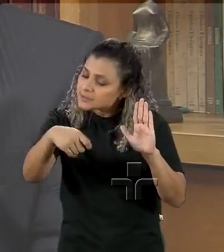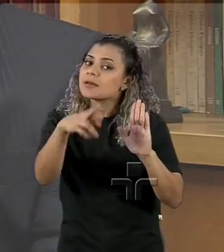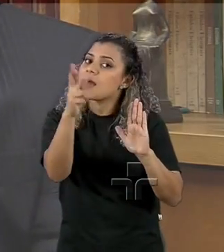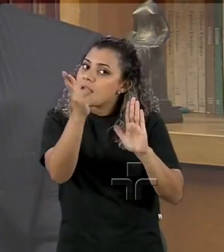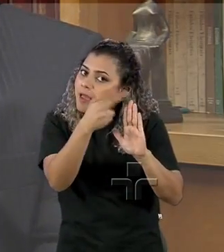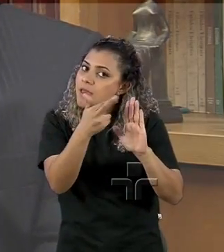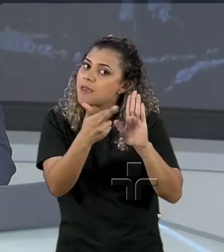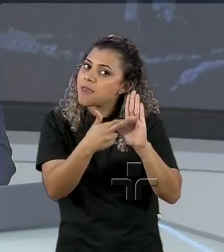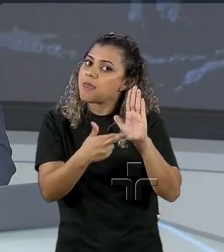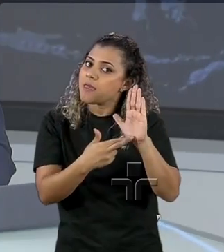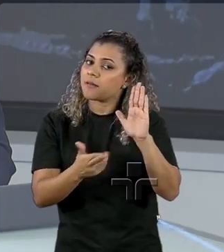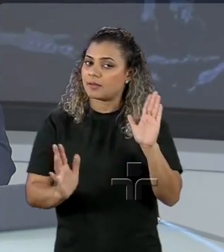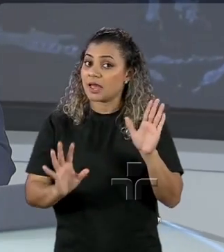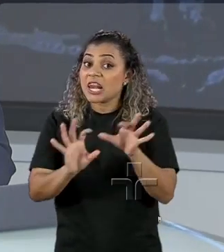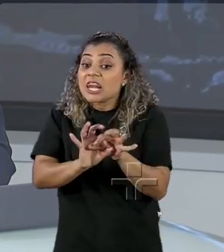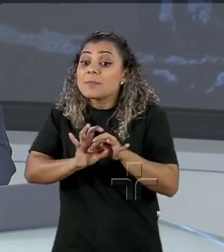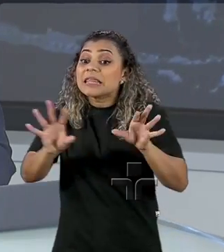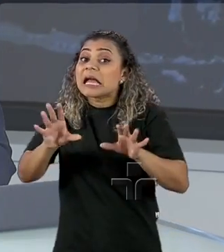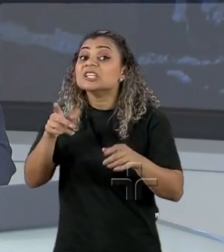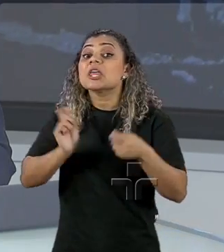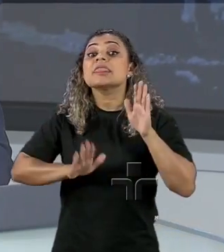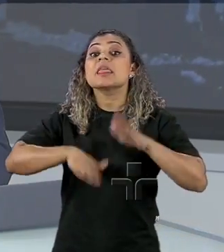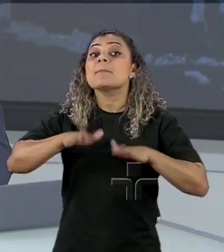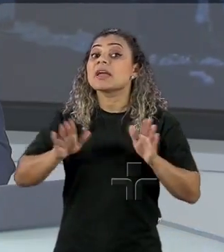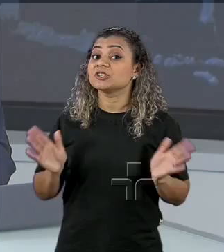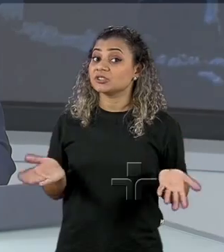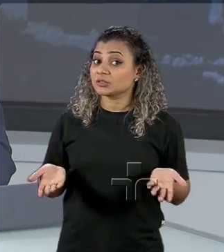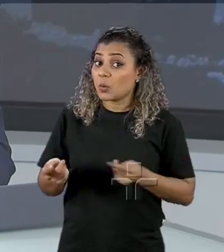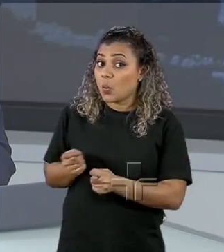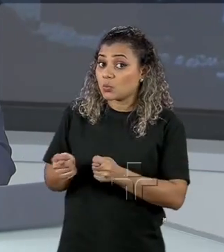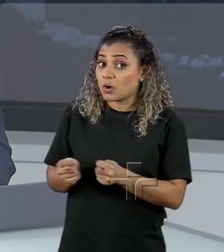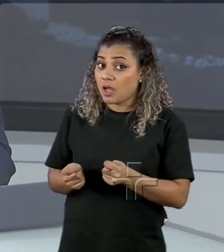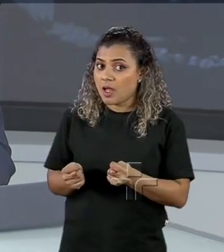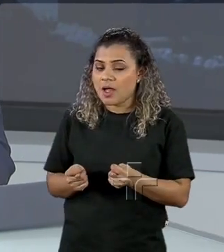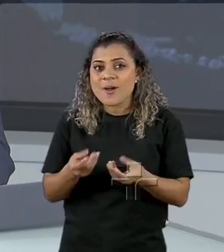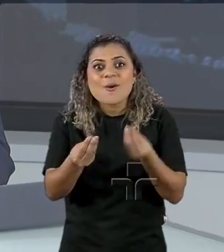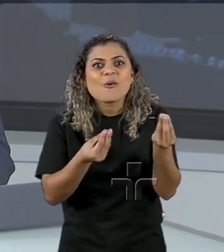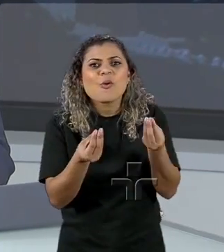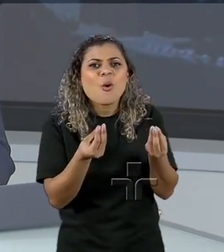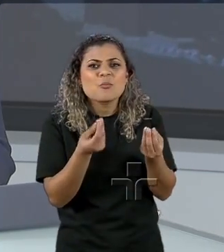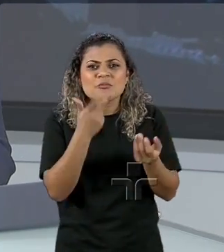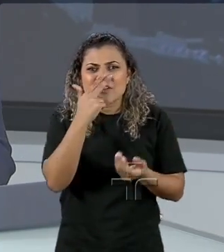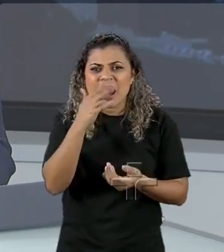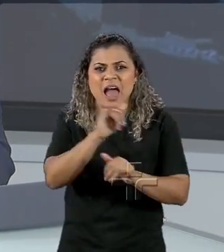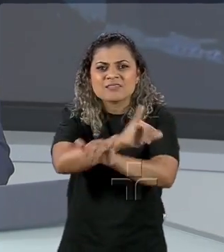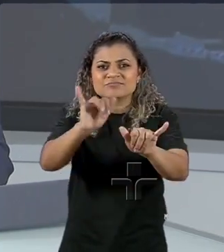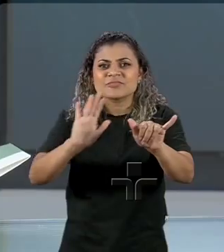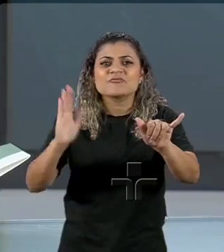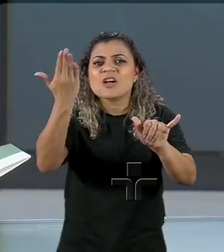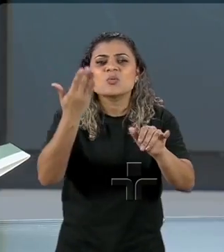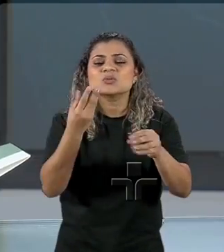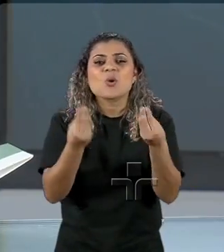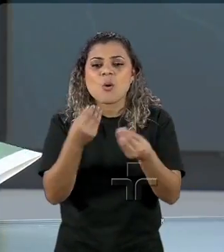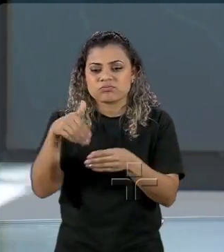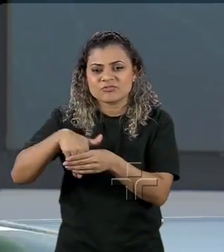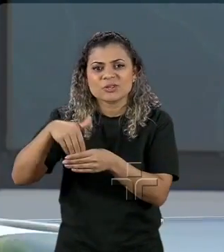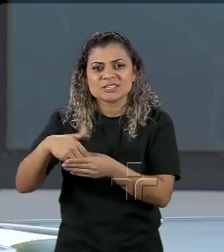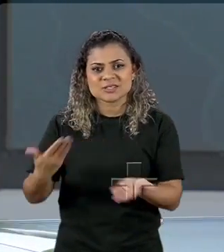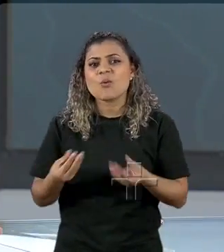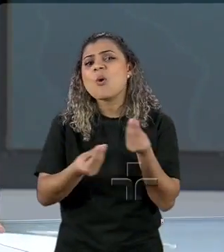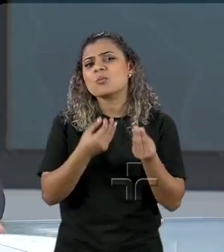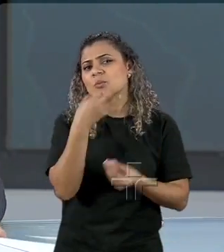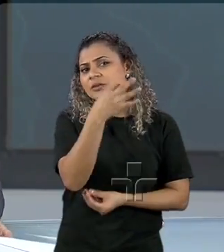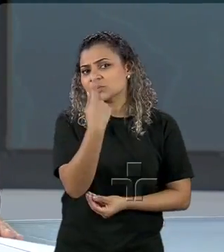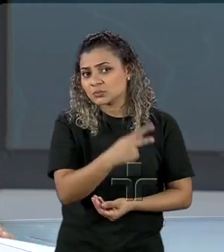nessa liberdade. Ministro, como avaliar o poder real da fake news na eleição? A